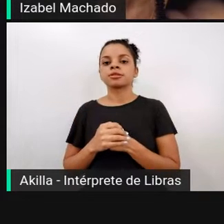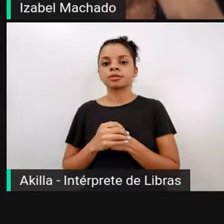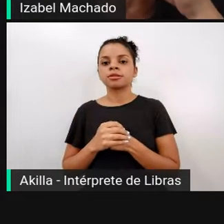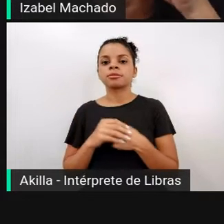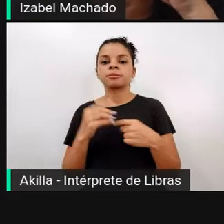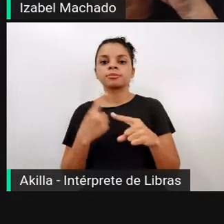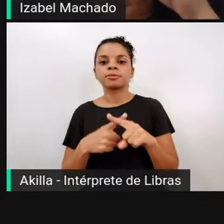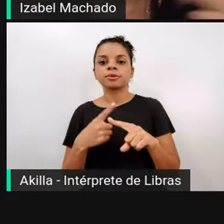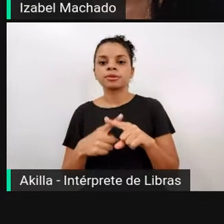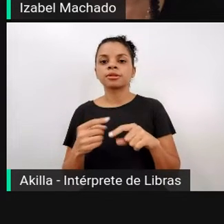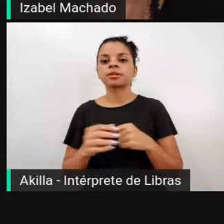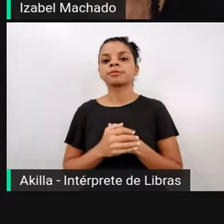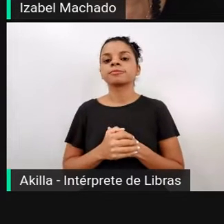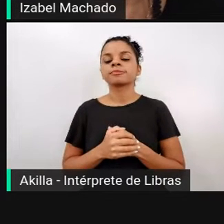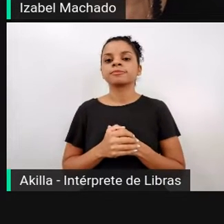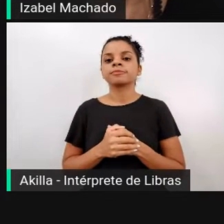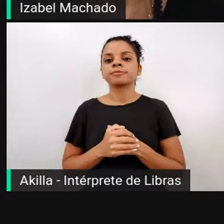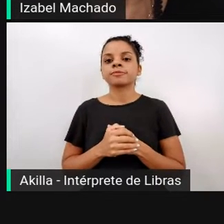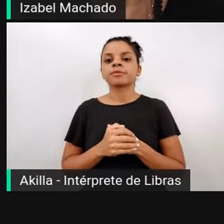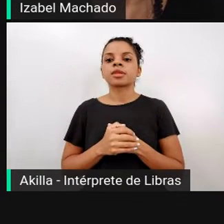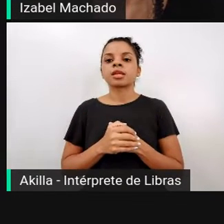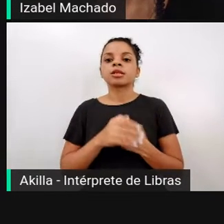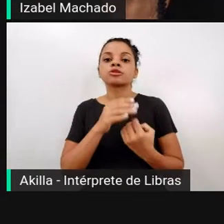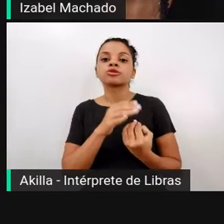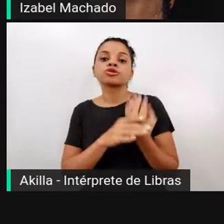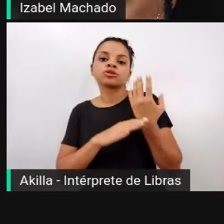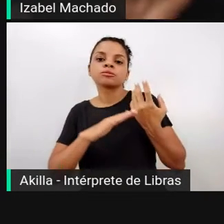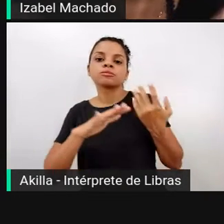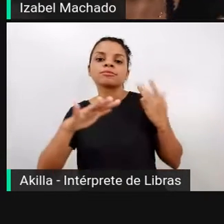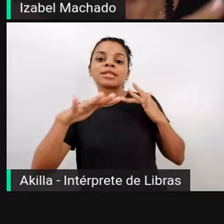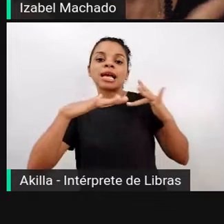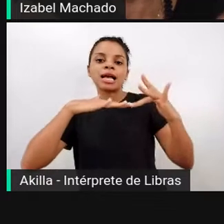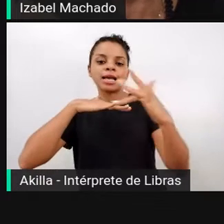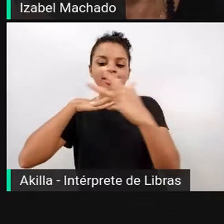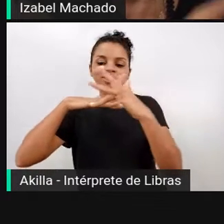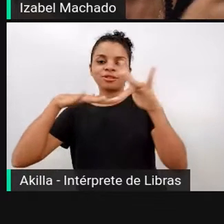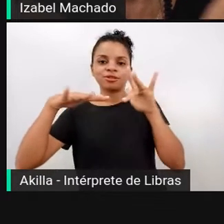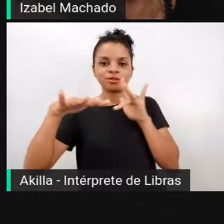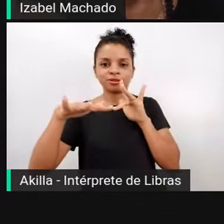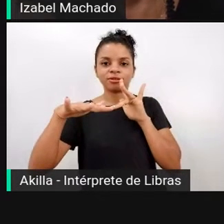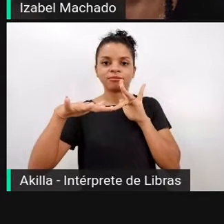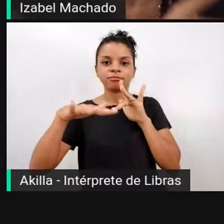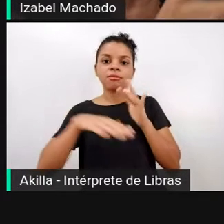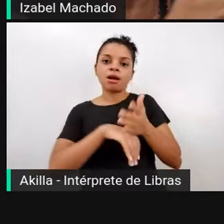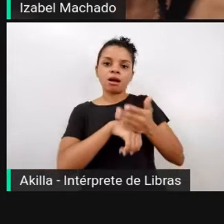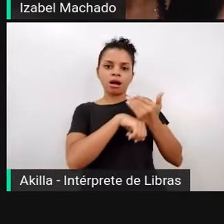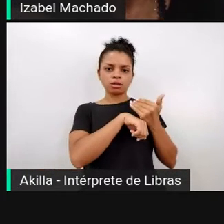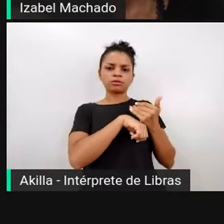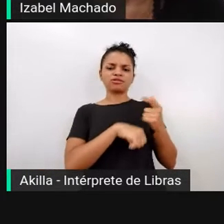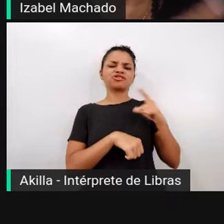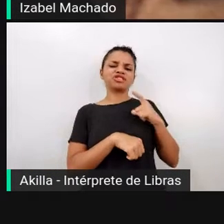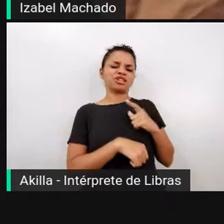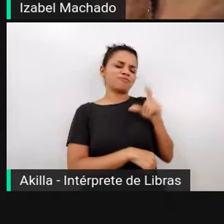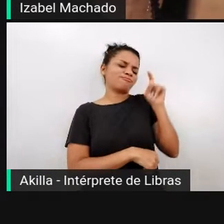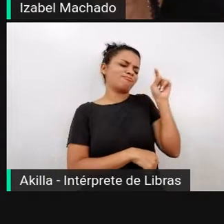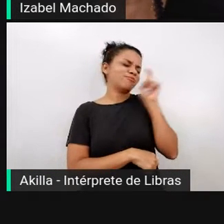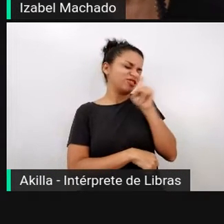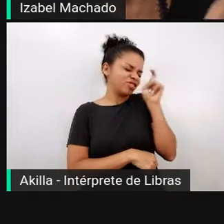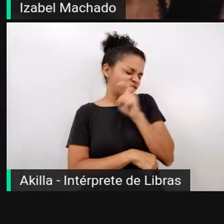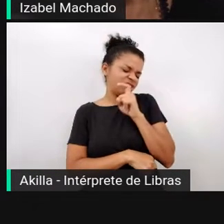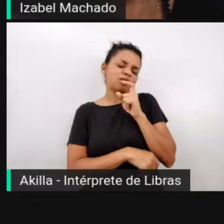força com as redes sociais, né? Antes você podia ter mentiras e difamação,